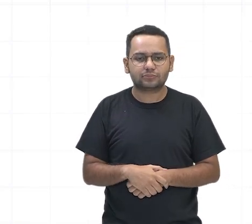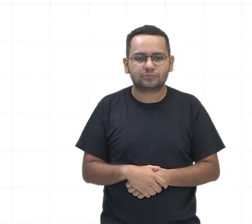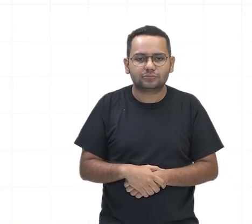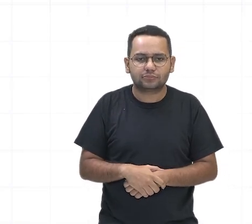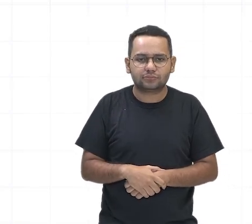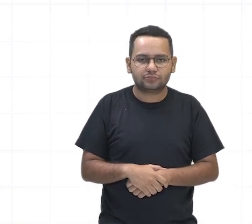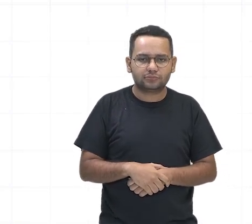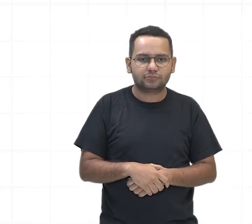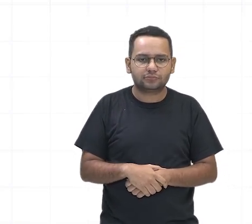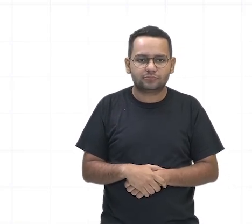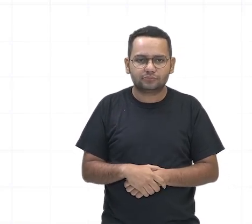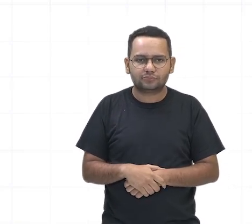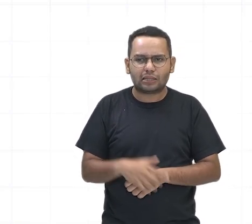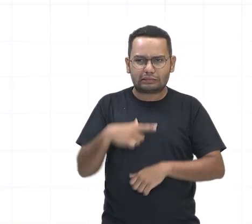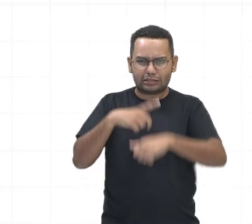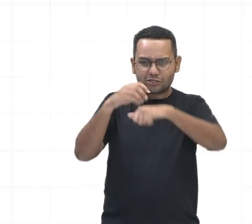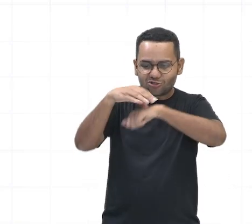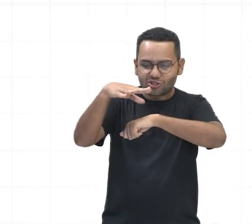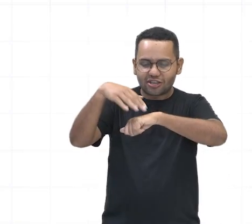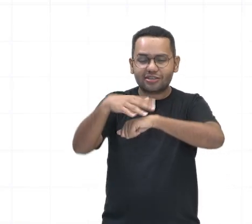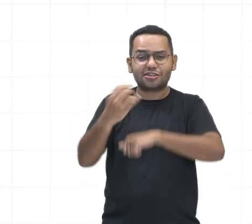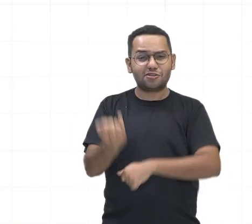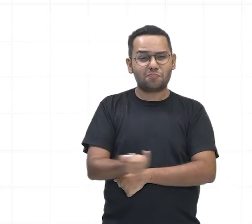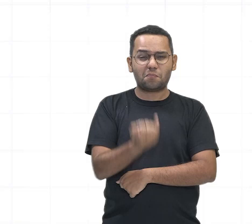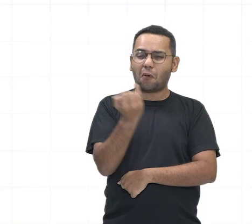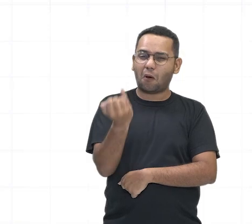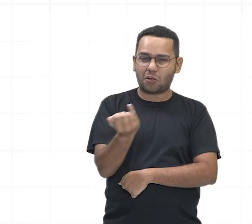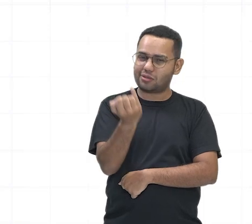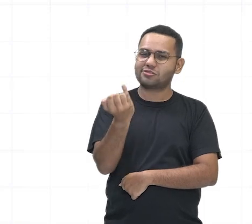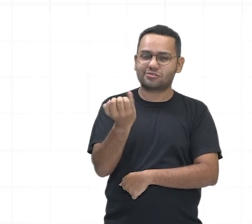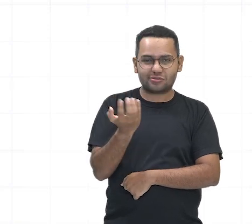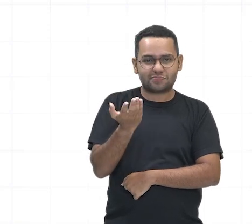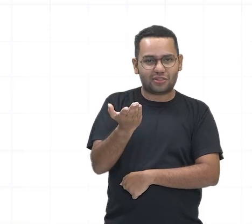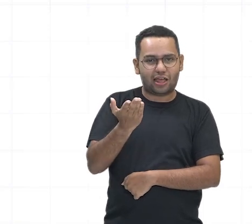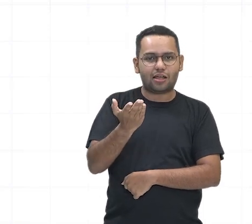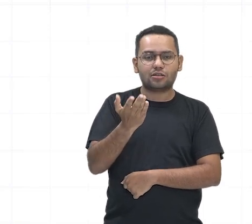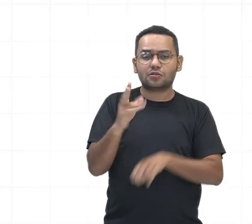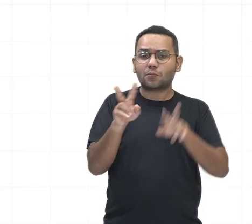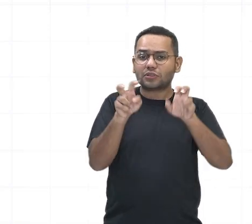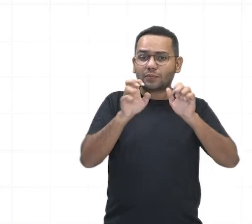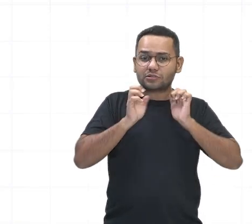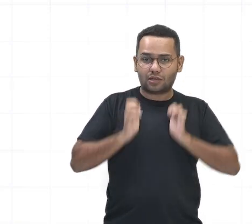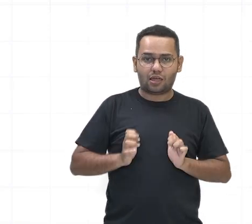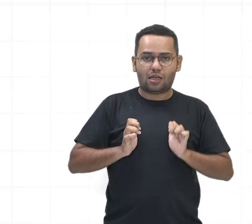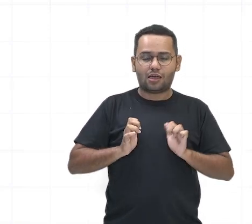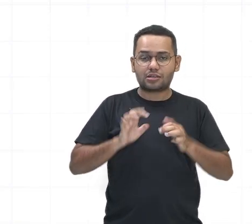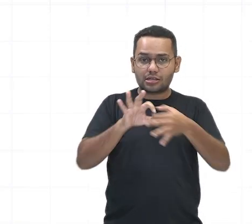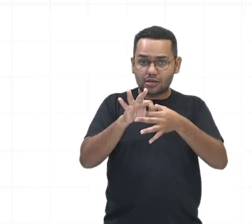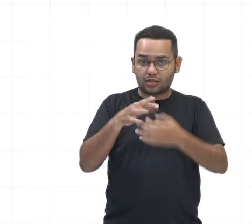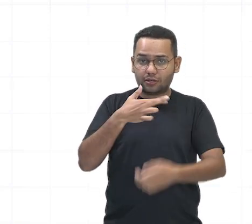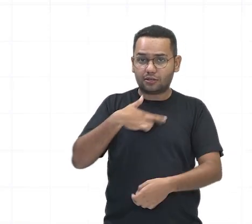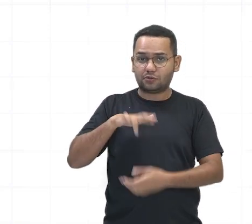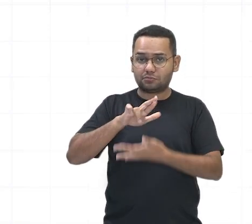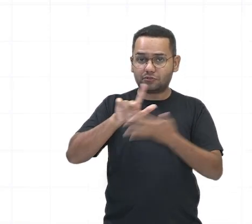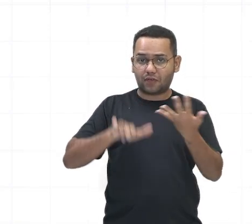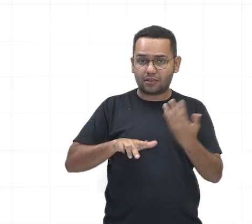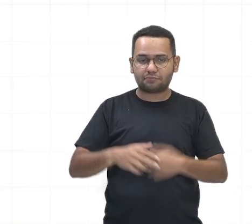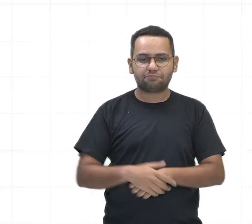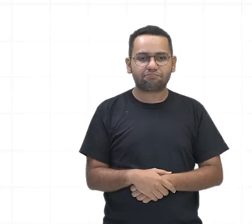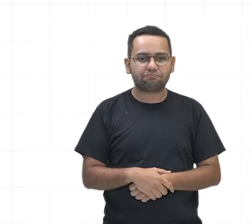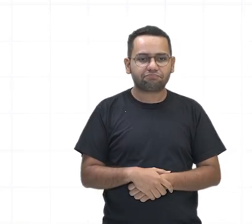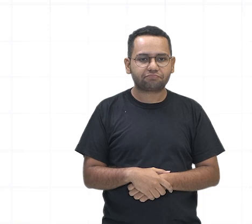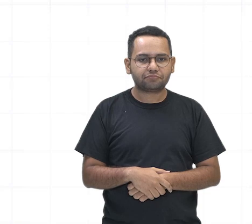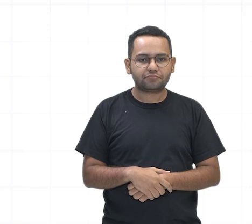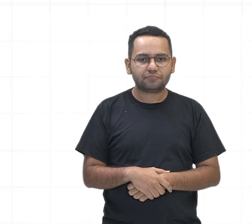uma regra de ouro importante na ética das religiões. Primeiro, a ética nas tradições religiosas